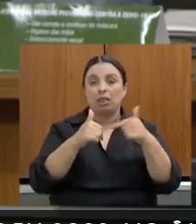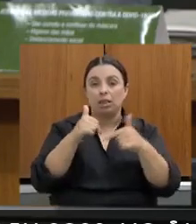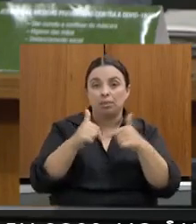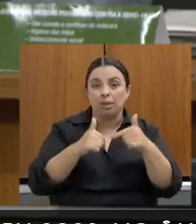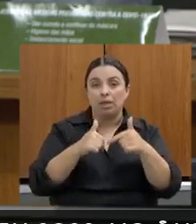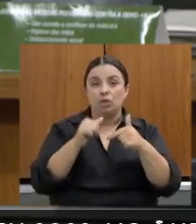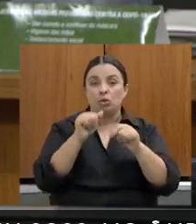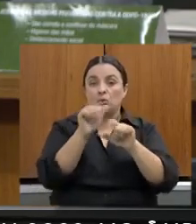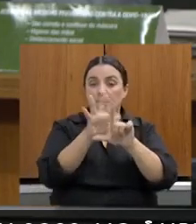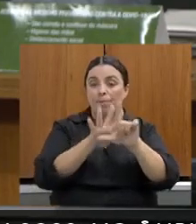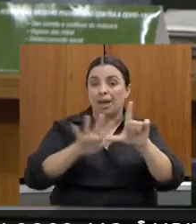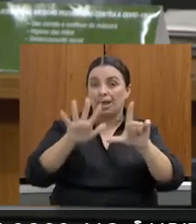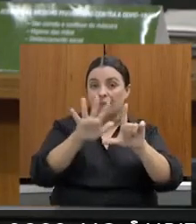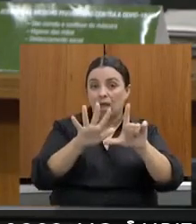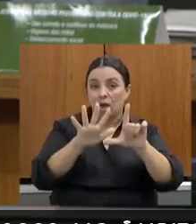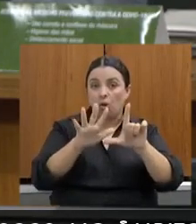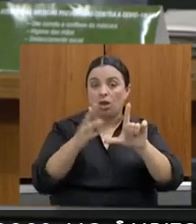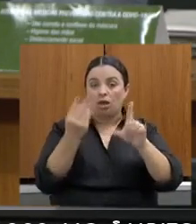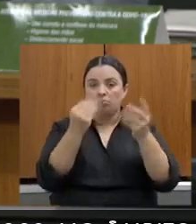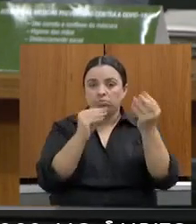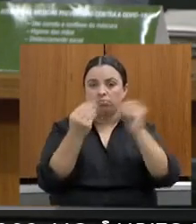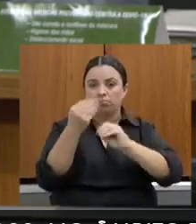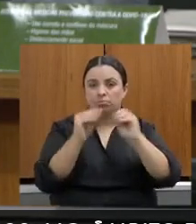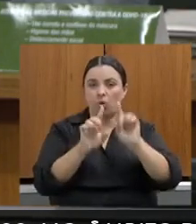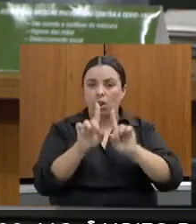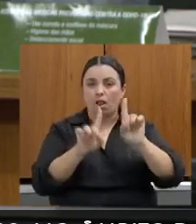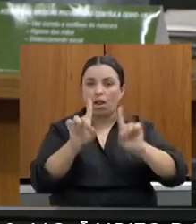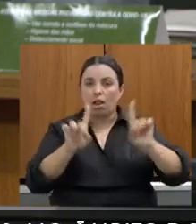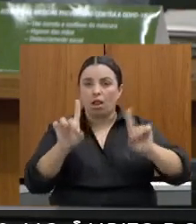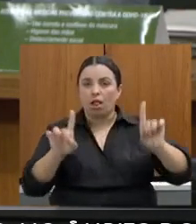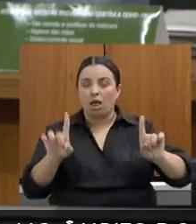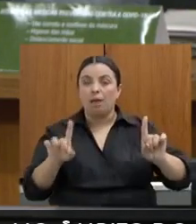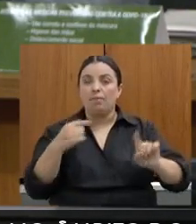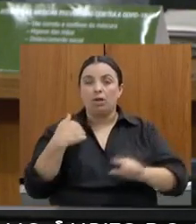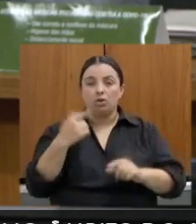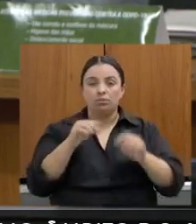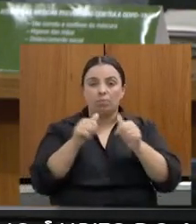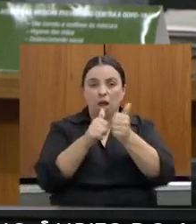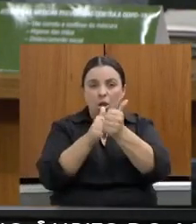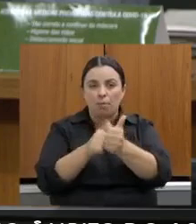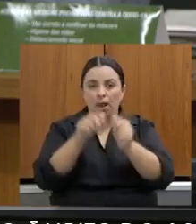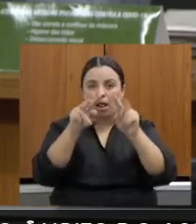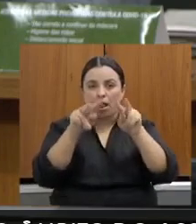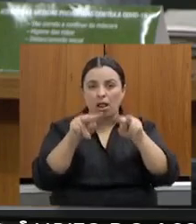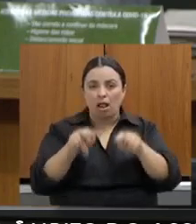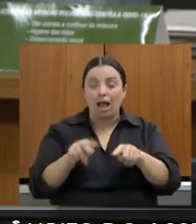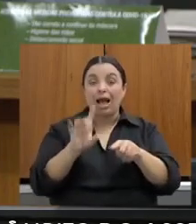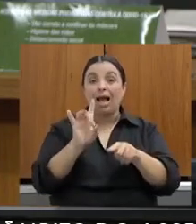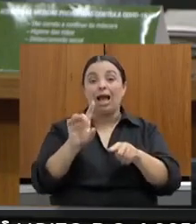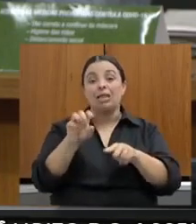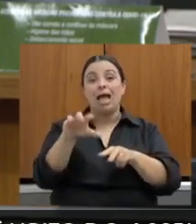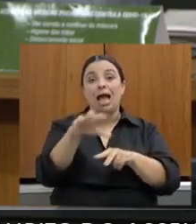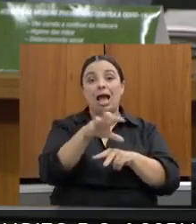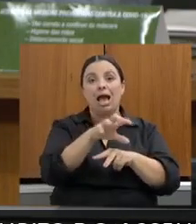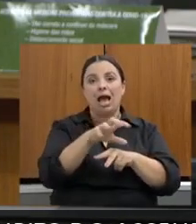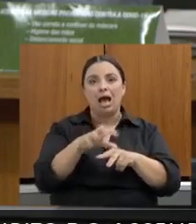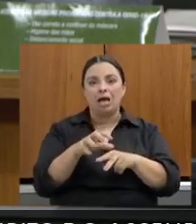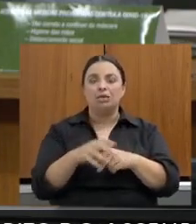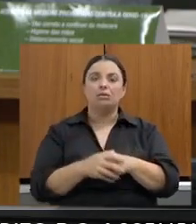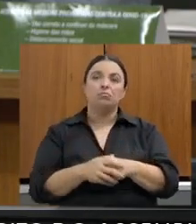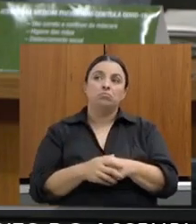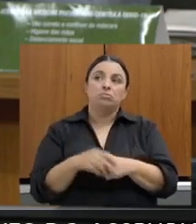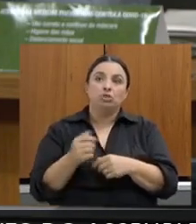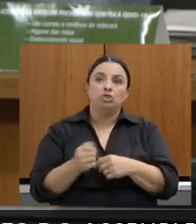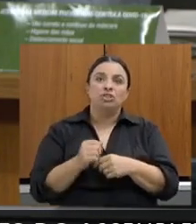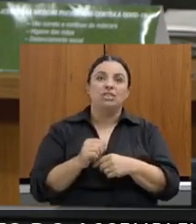para que a gente acompanhe os resultados de cada área catálogo de